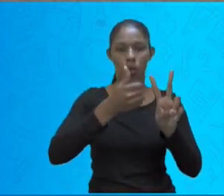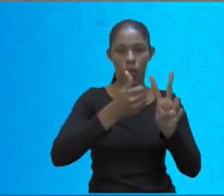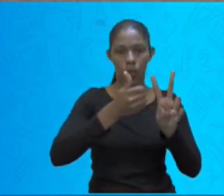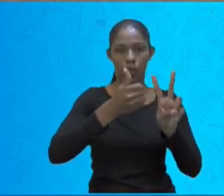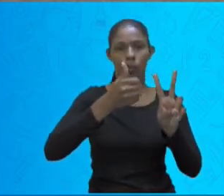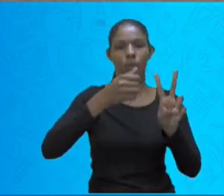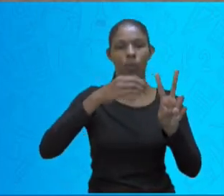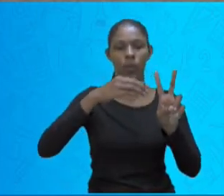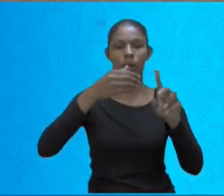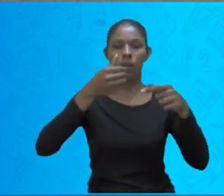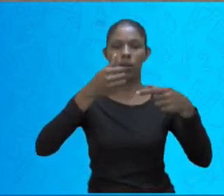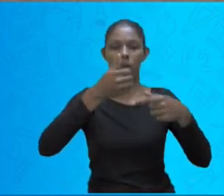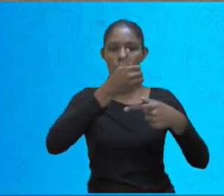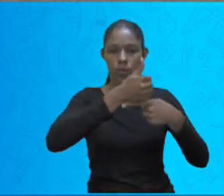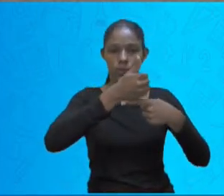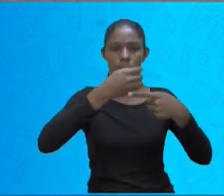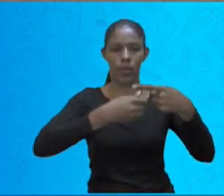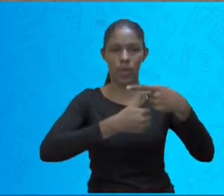vezes